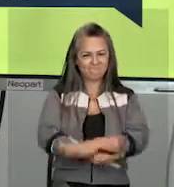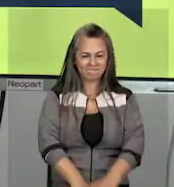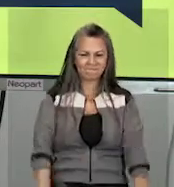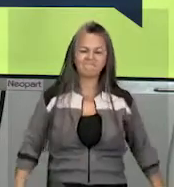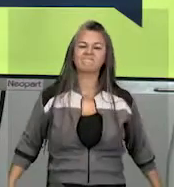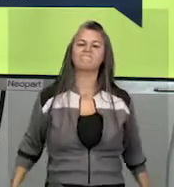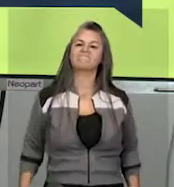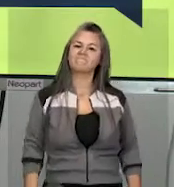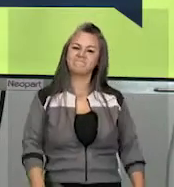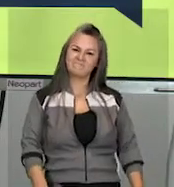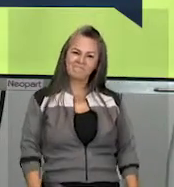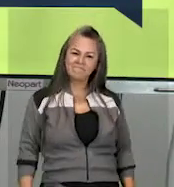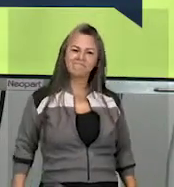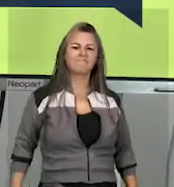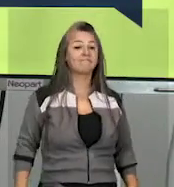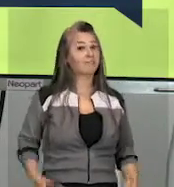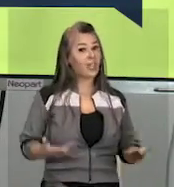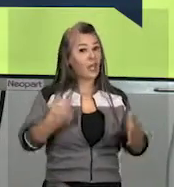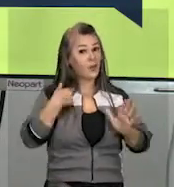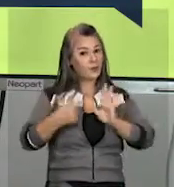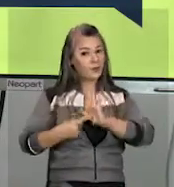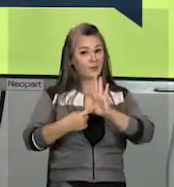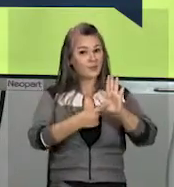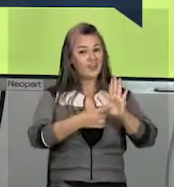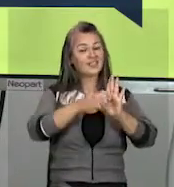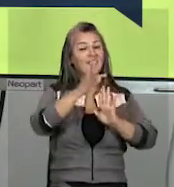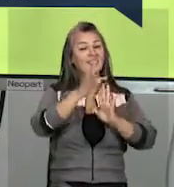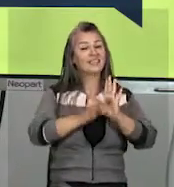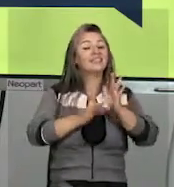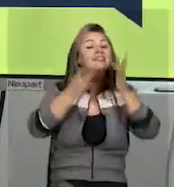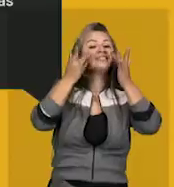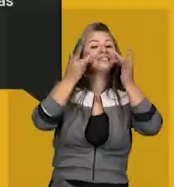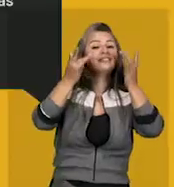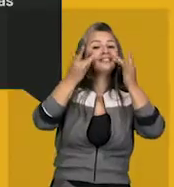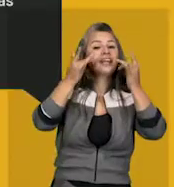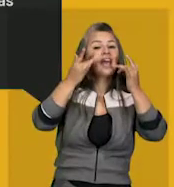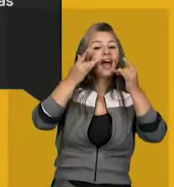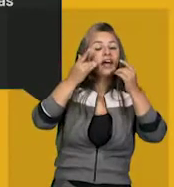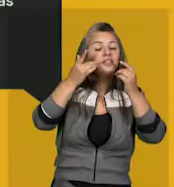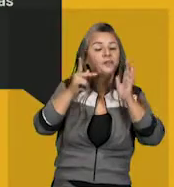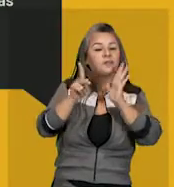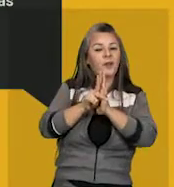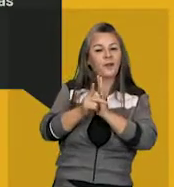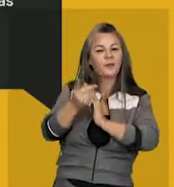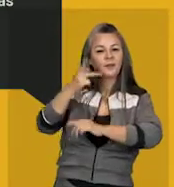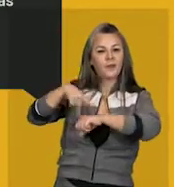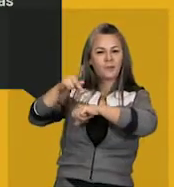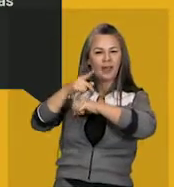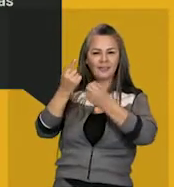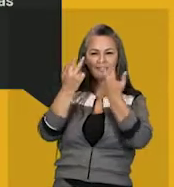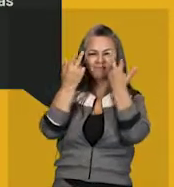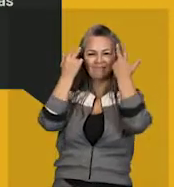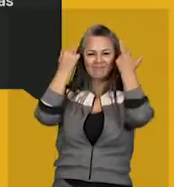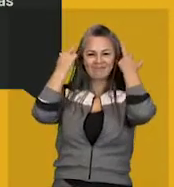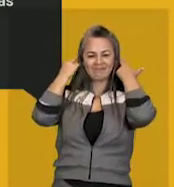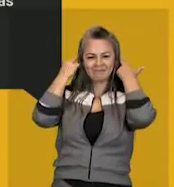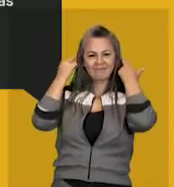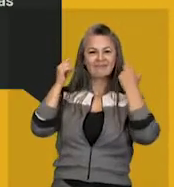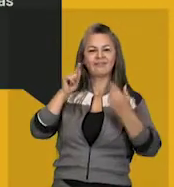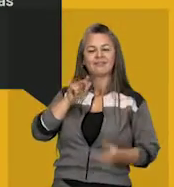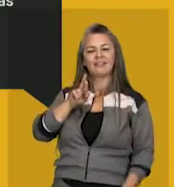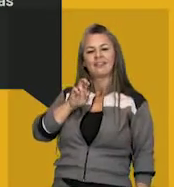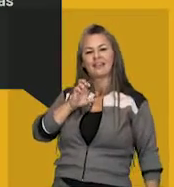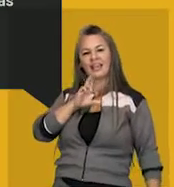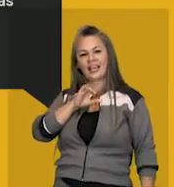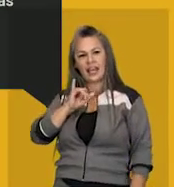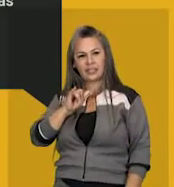uma amostra do teatro grego, né? O que aprendemos hoje? Identificar as principais formas e